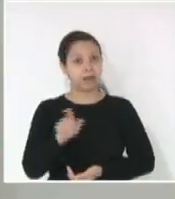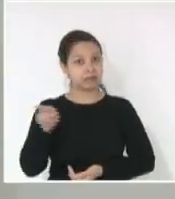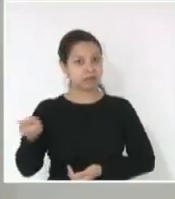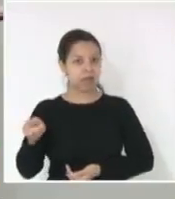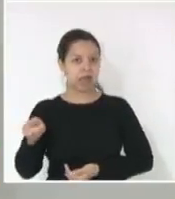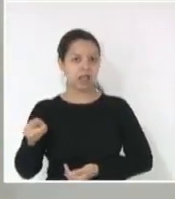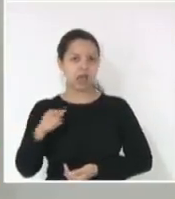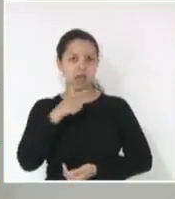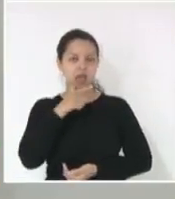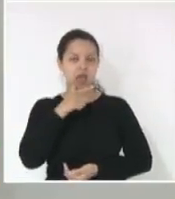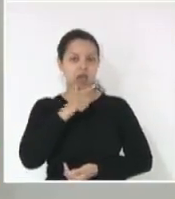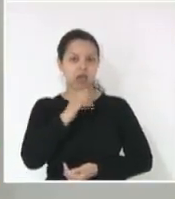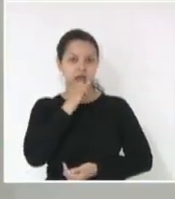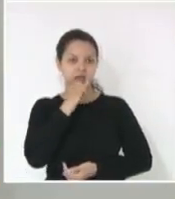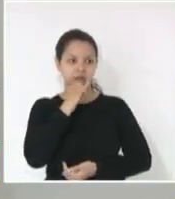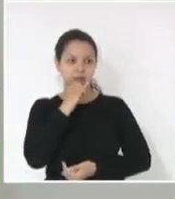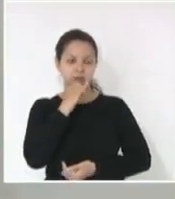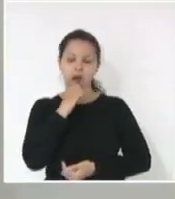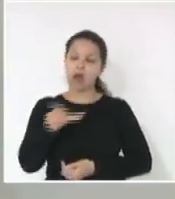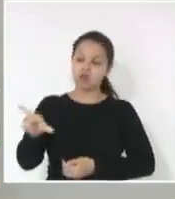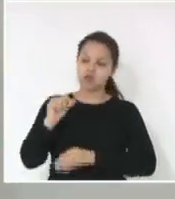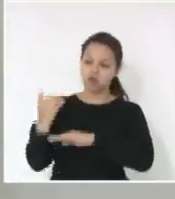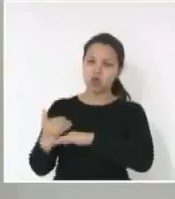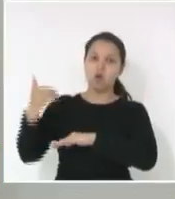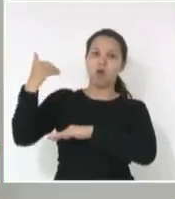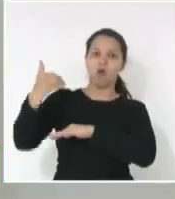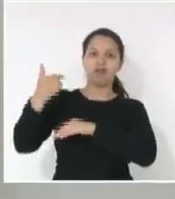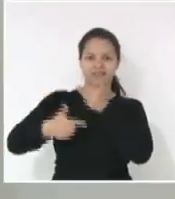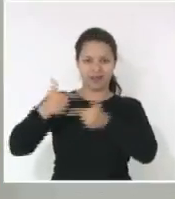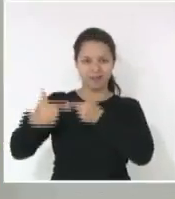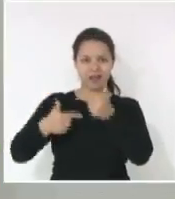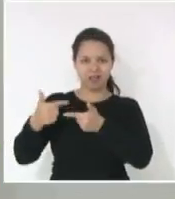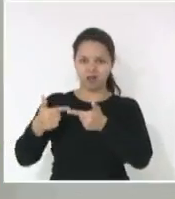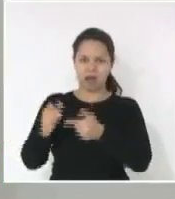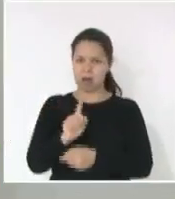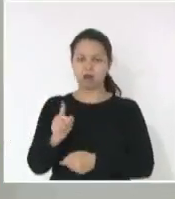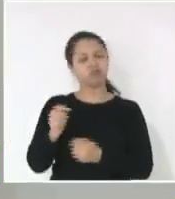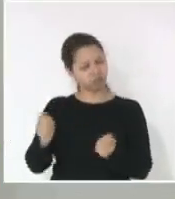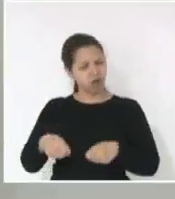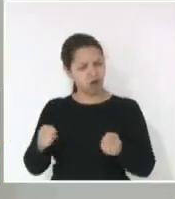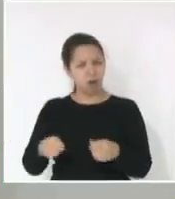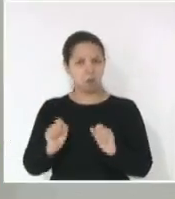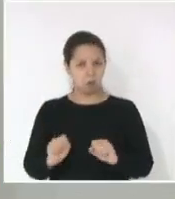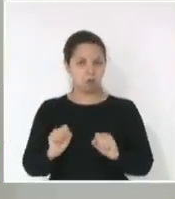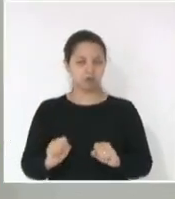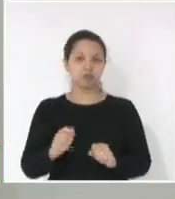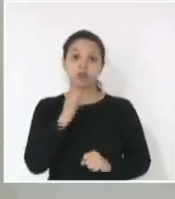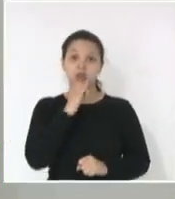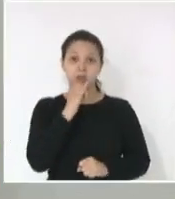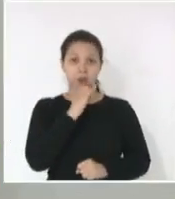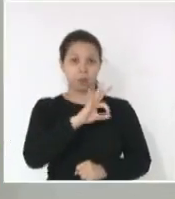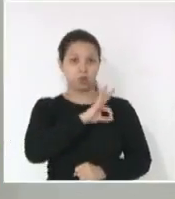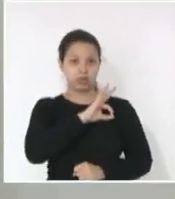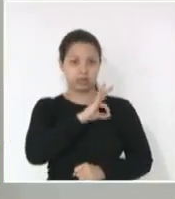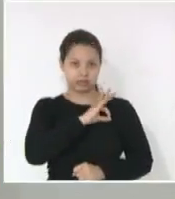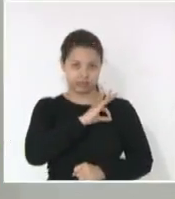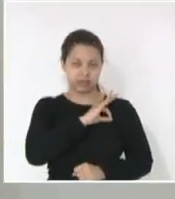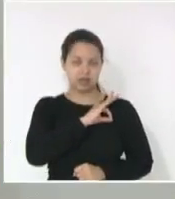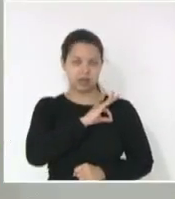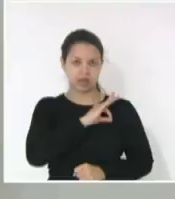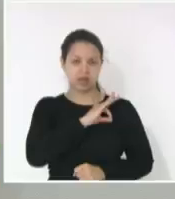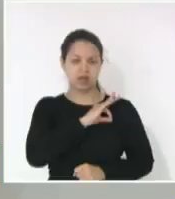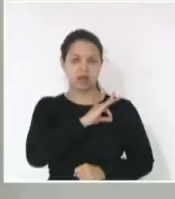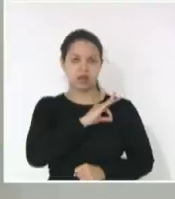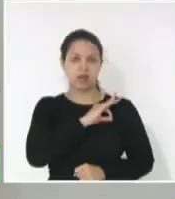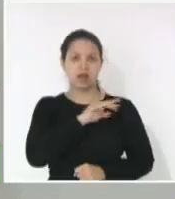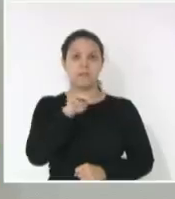promovido. Nós temos o caso aí, por exemplo, da Polícia Militar. No primeiro ano, o policial militar